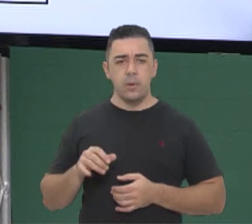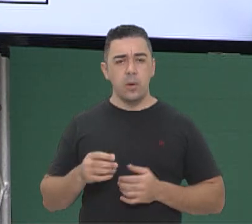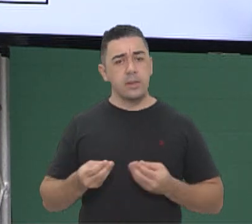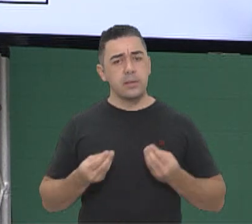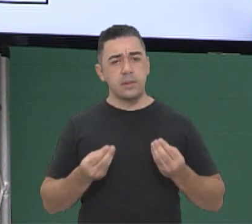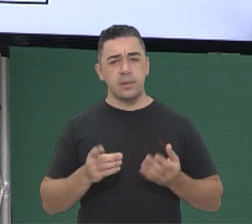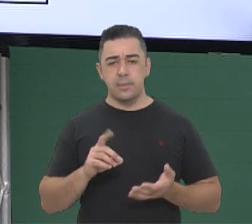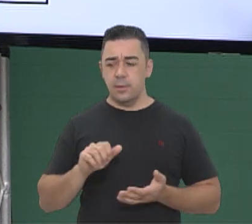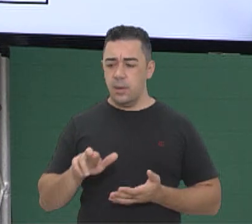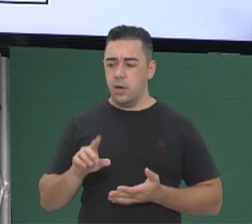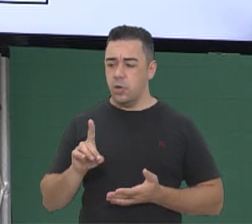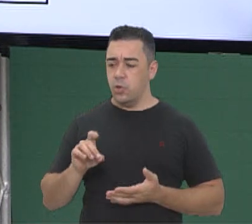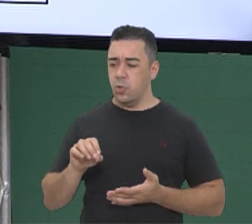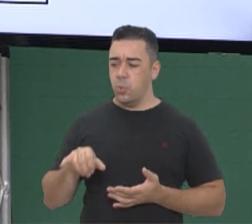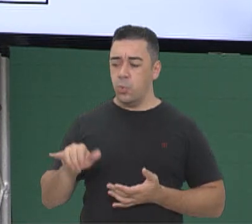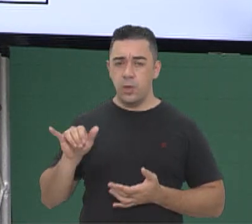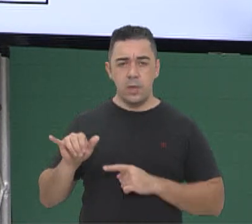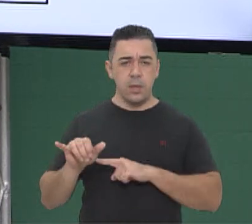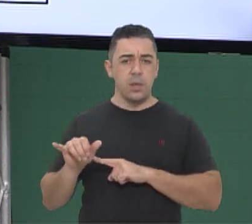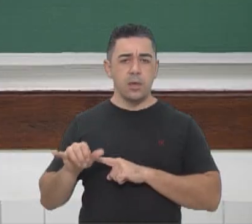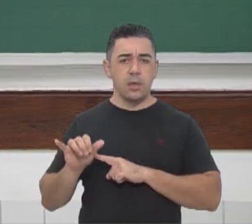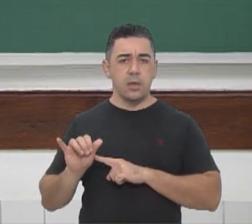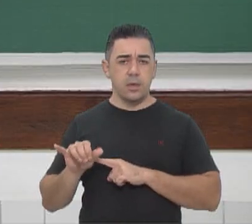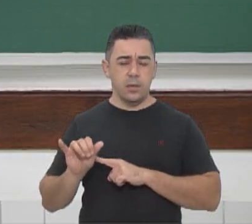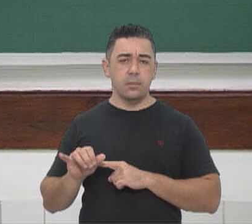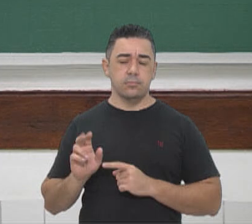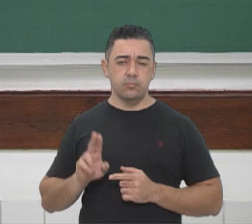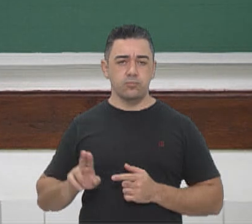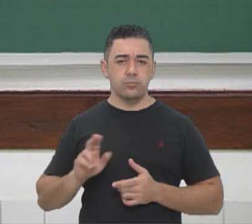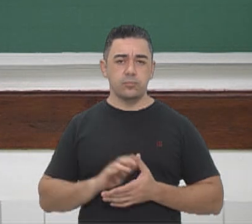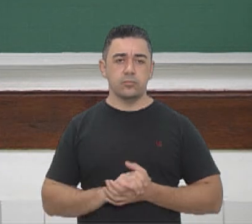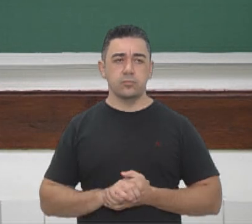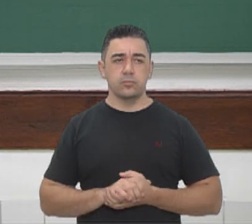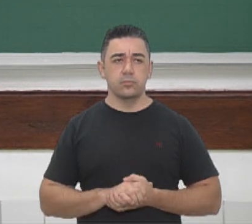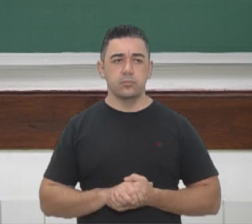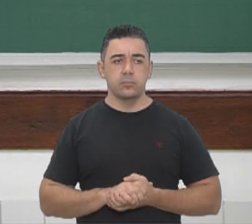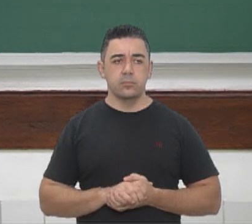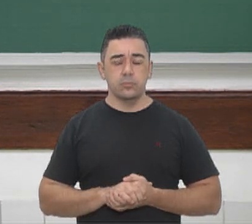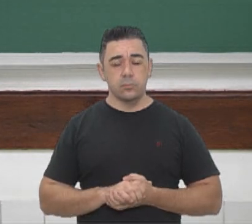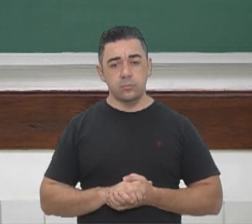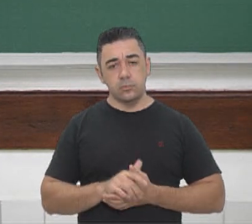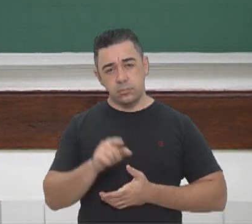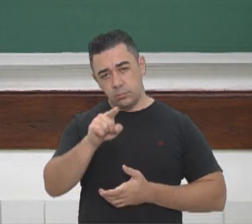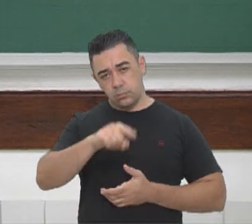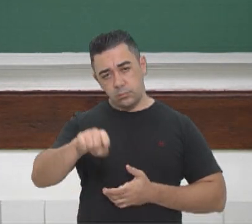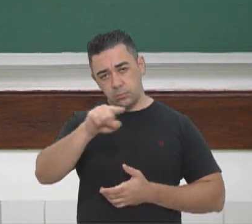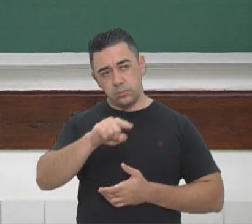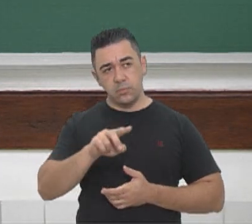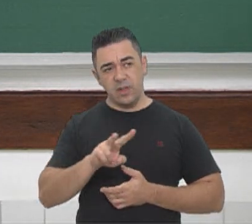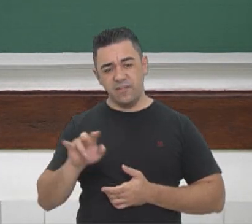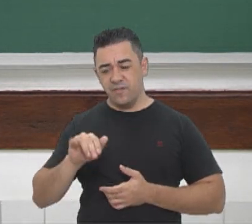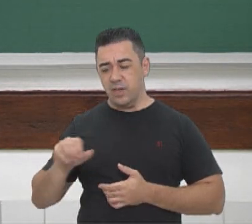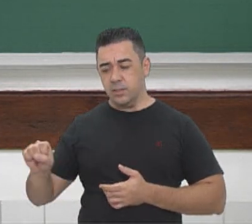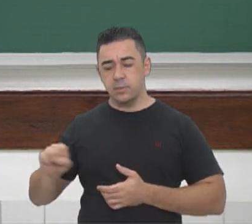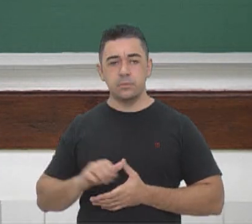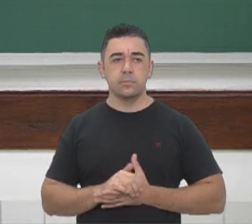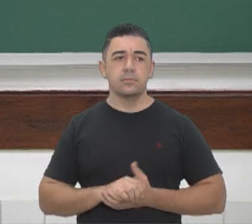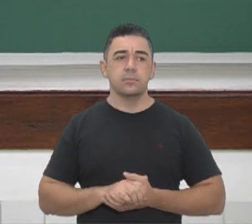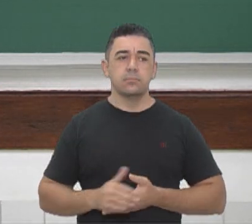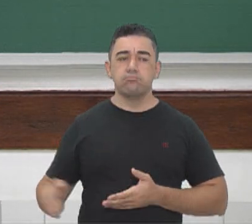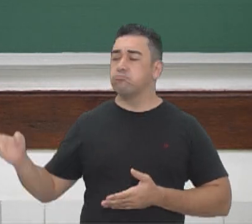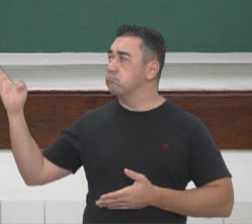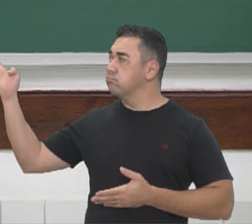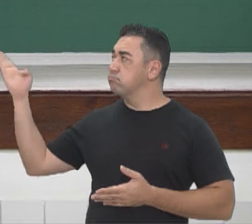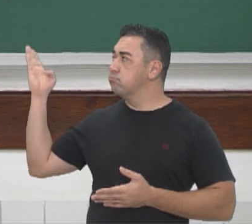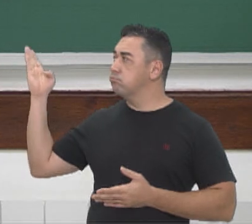doy, todo terminado com a letra Y, ok? O tu e o vos, vas. Él, ella y